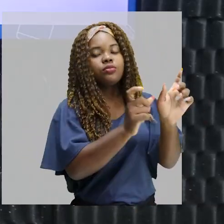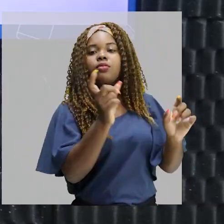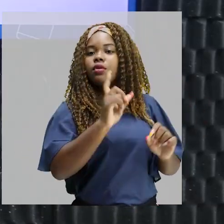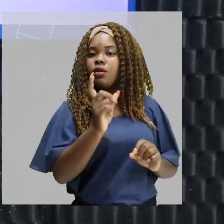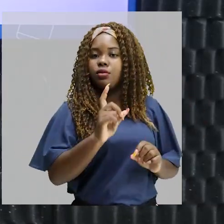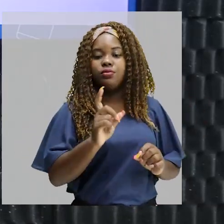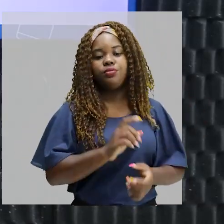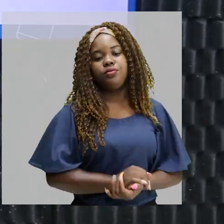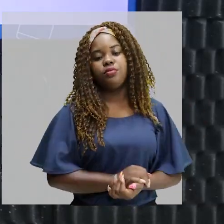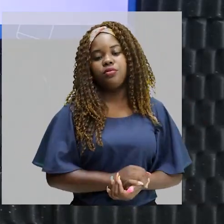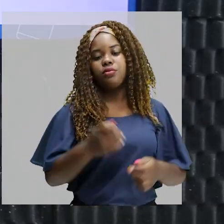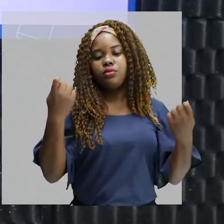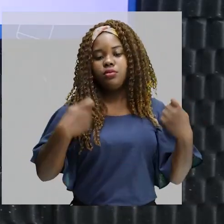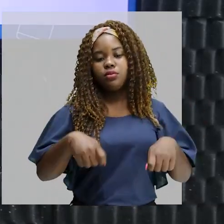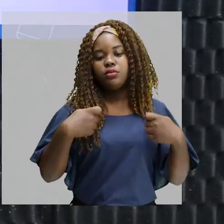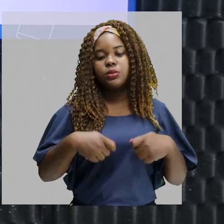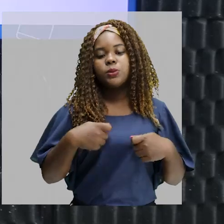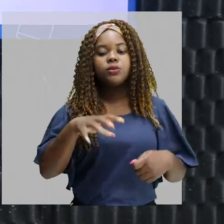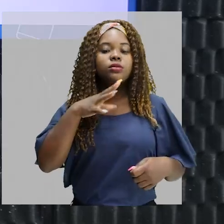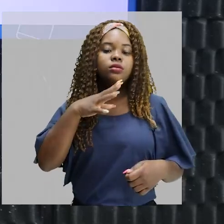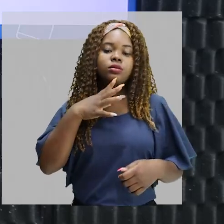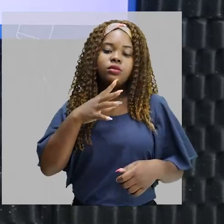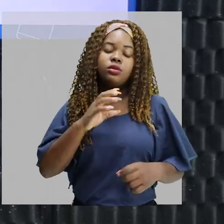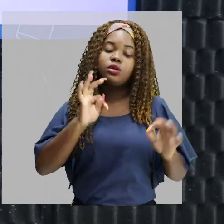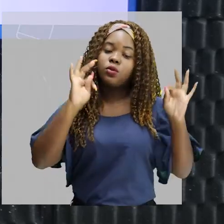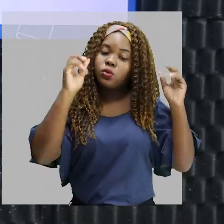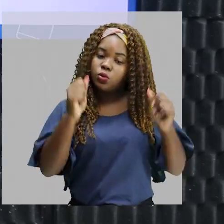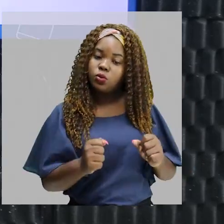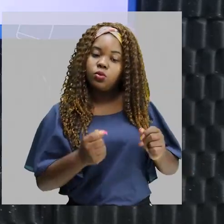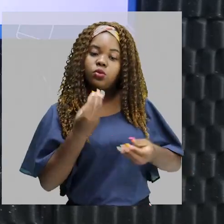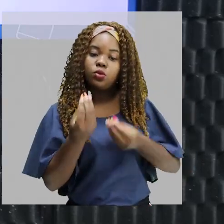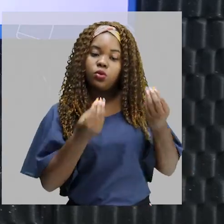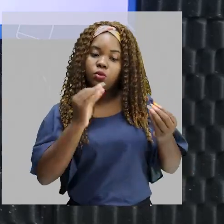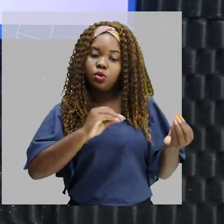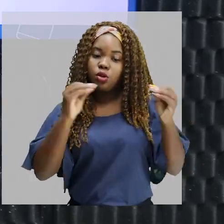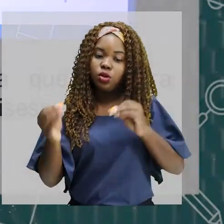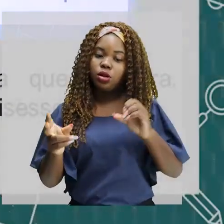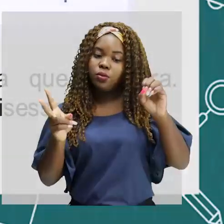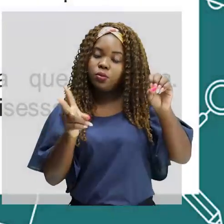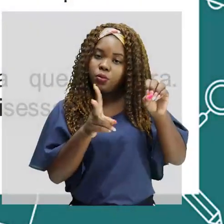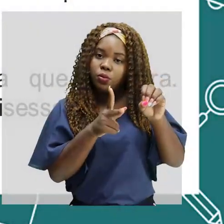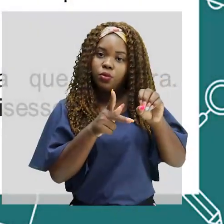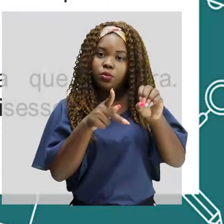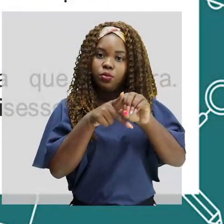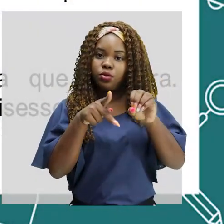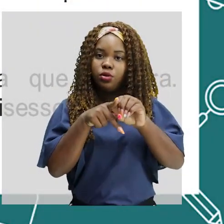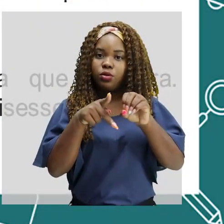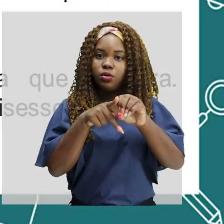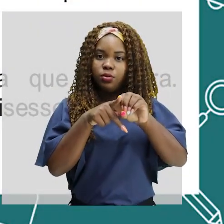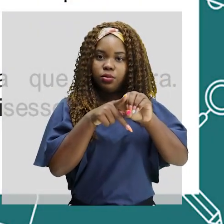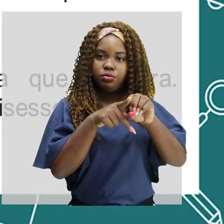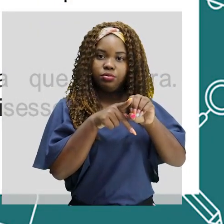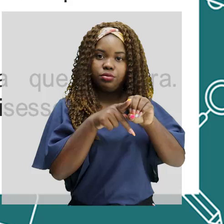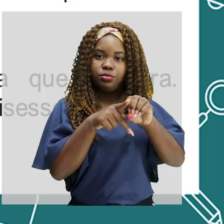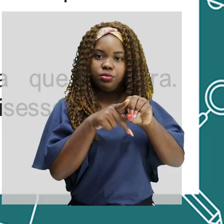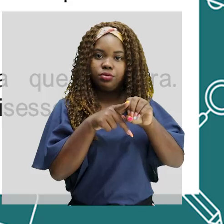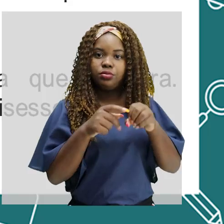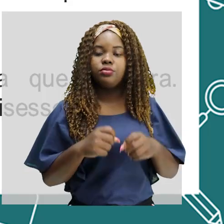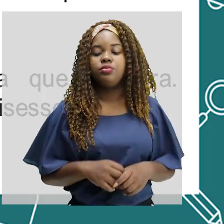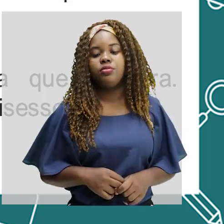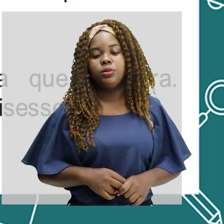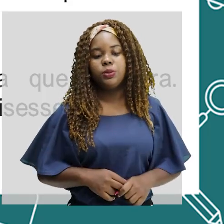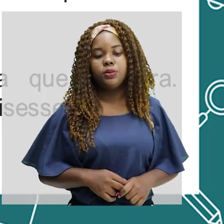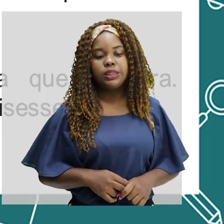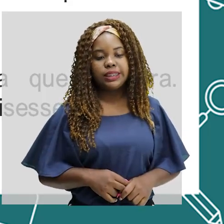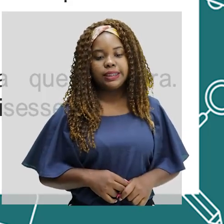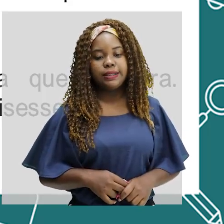vai precisar, a gente precisa conhecer para saber como trabalhar a questão do pronome aqui indefinido, tá? Cuja ação